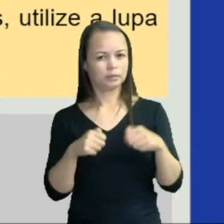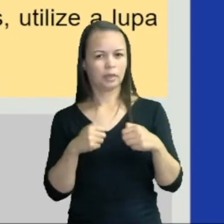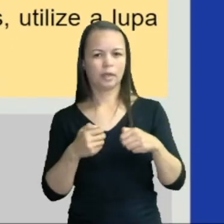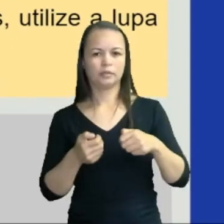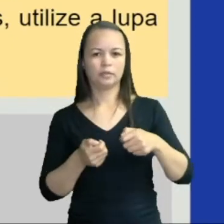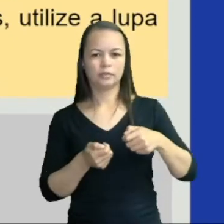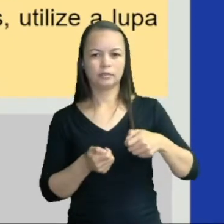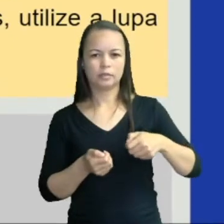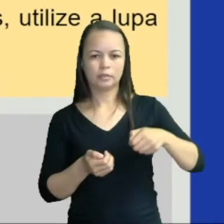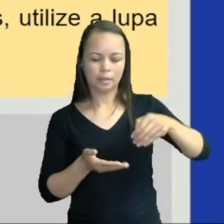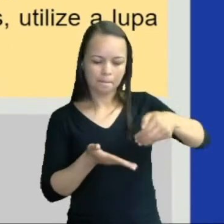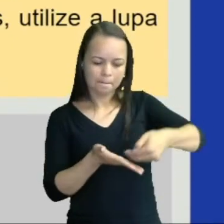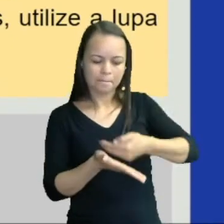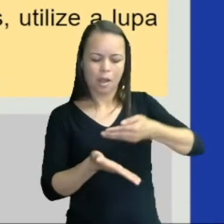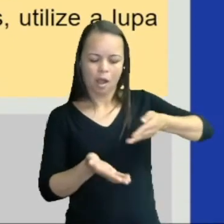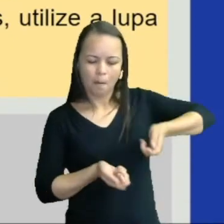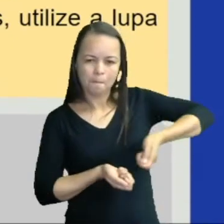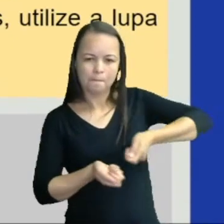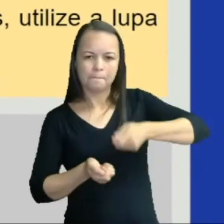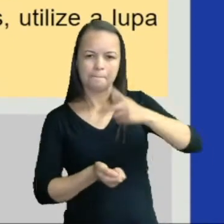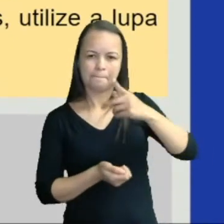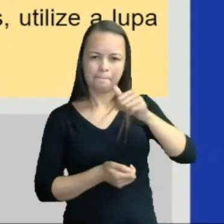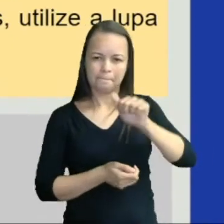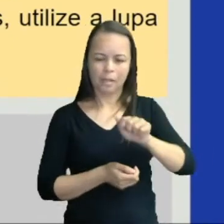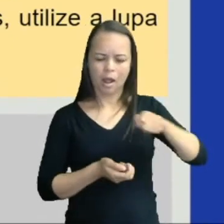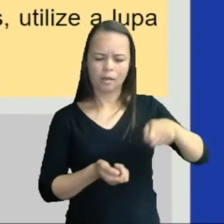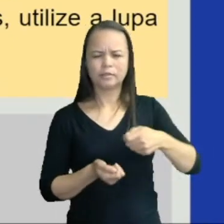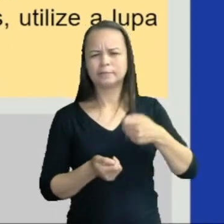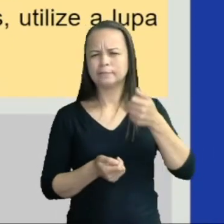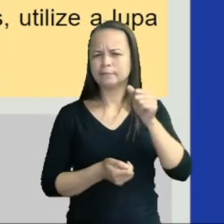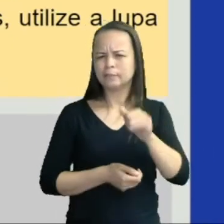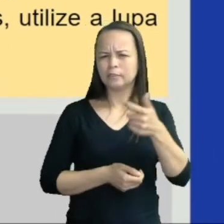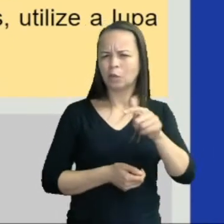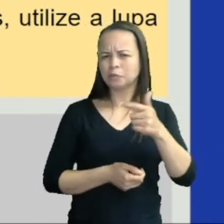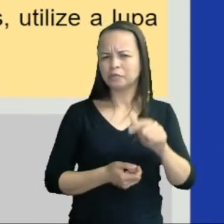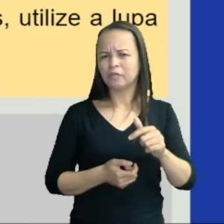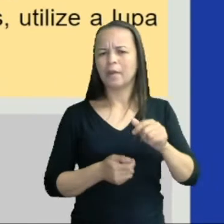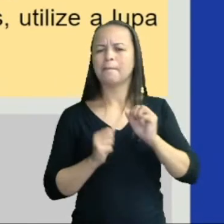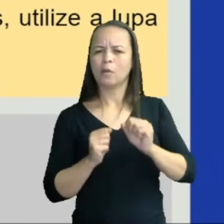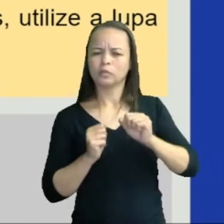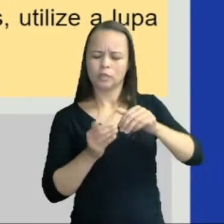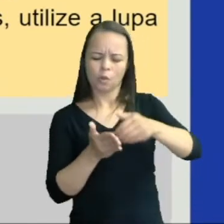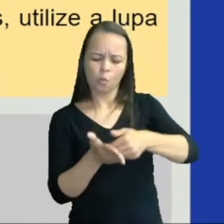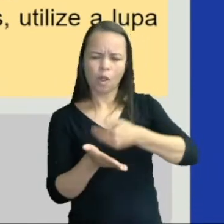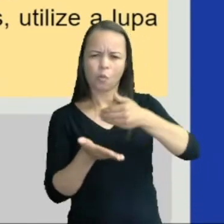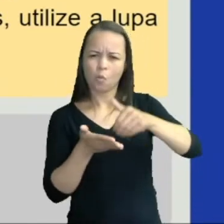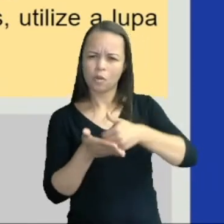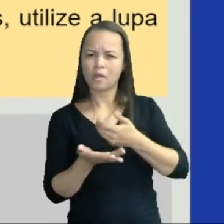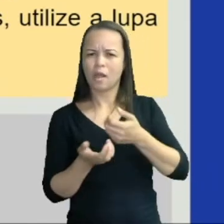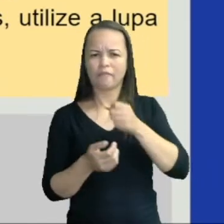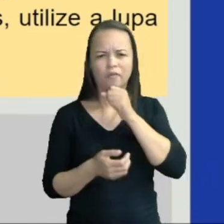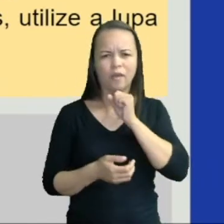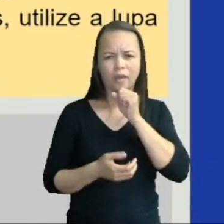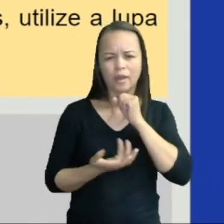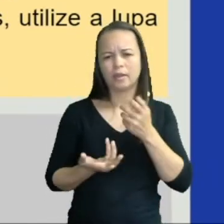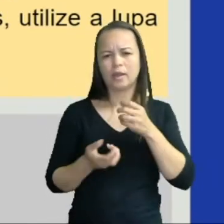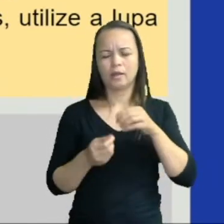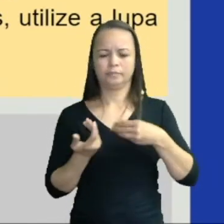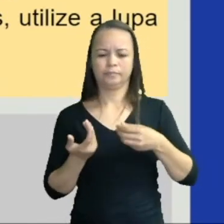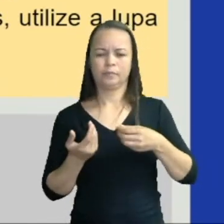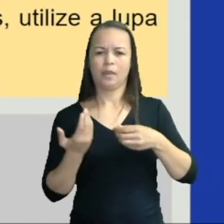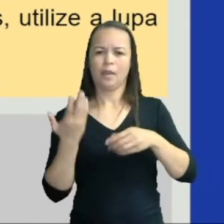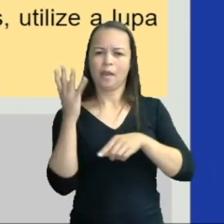par de jardim. Se não tiver, pode ser uma colher velha ou algo que sirva para cavar a terra, tá certo? Palitinho